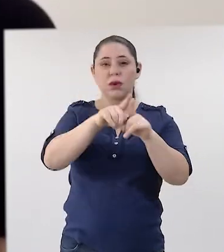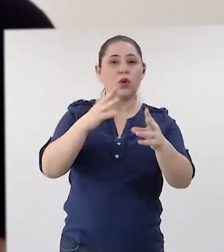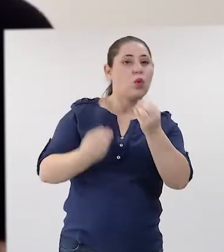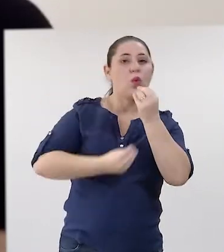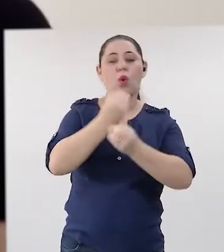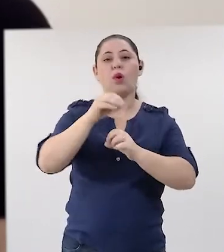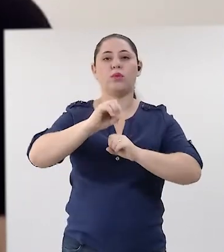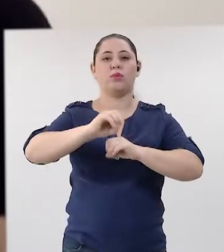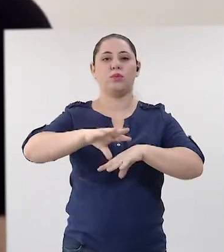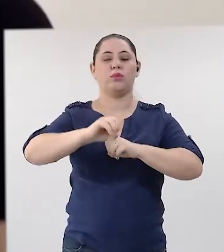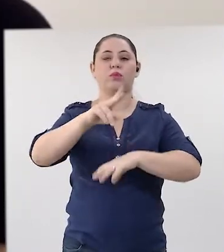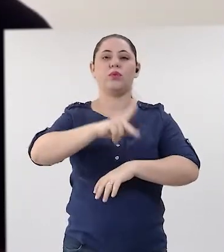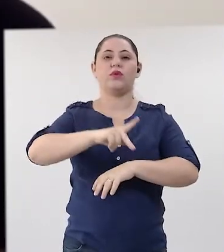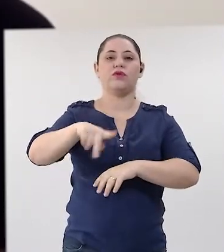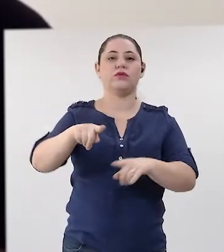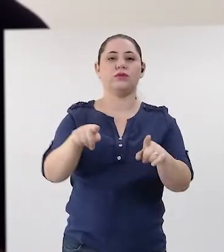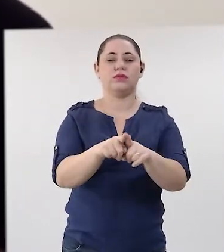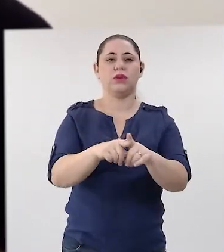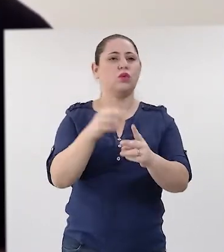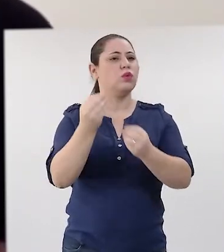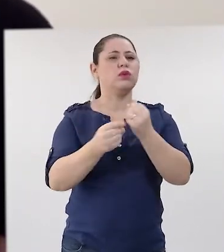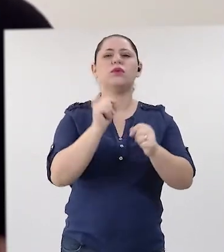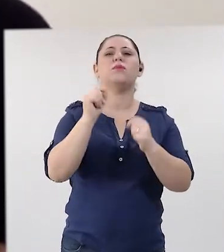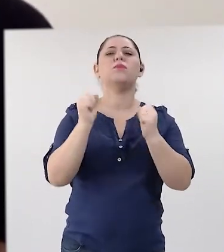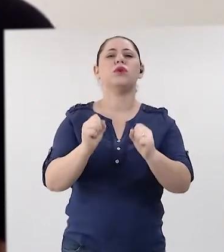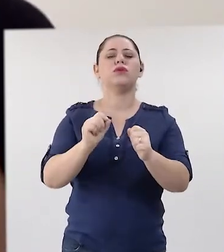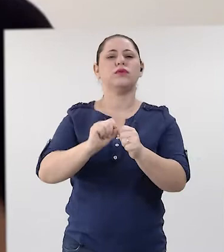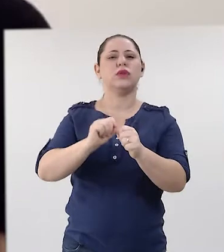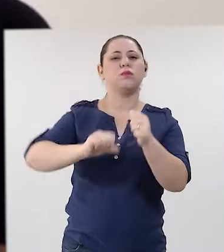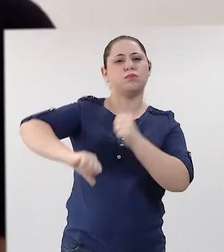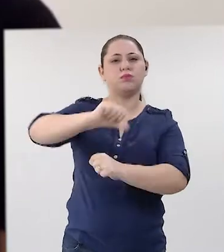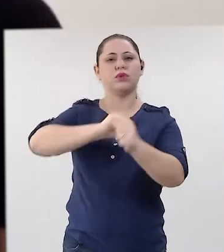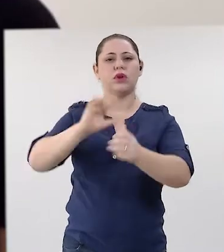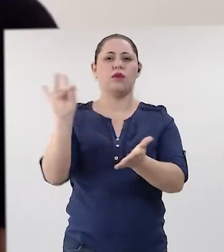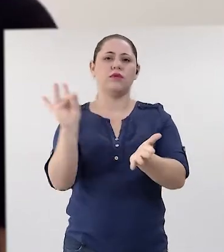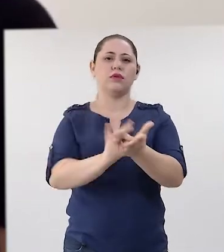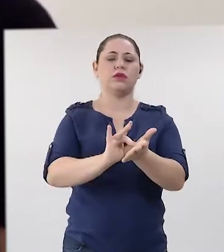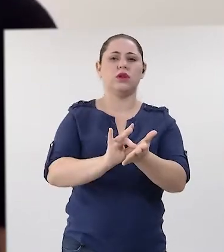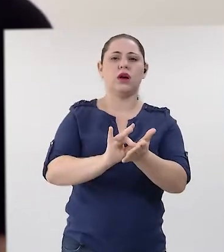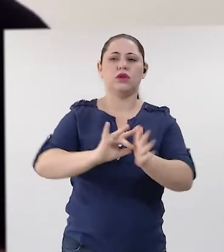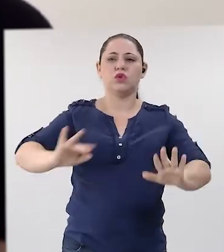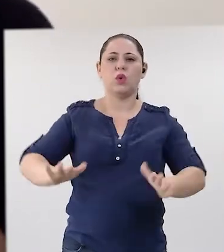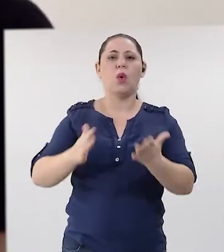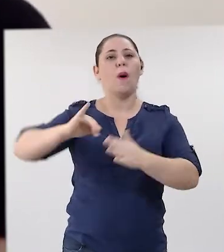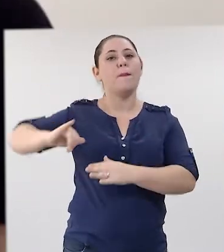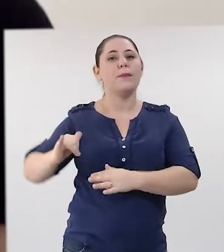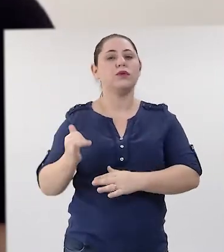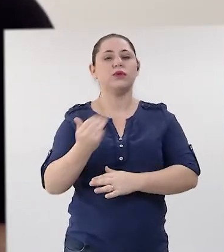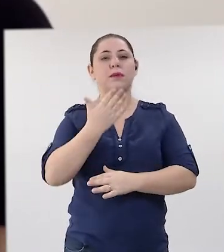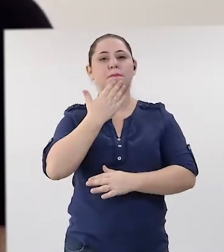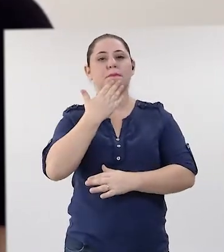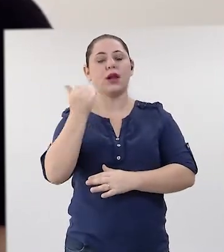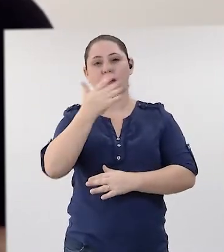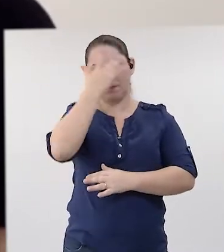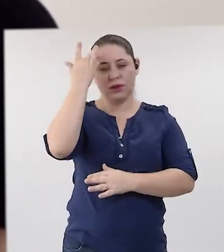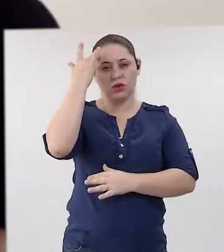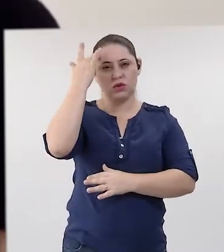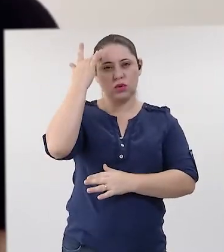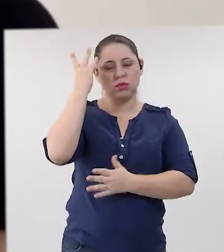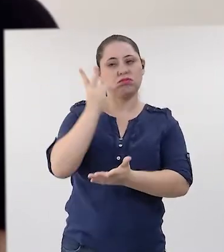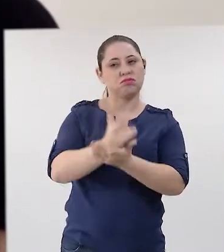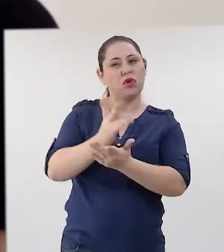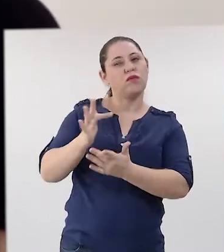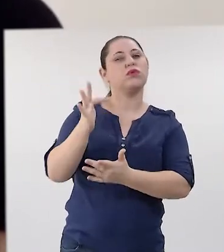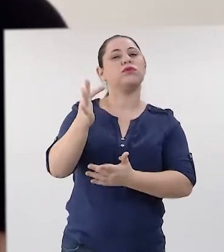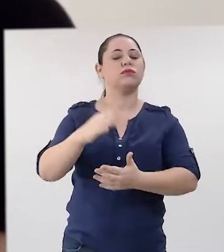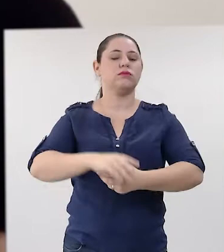em aprender, eles pensam como educadores. O que eu posso fazer para mudar essa realidade e dar melhores oportunidades para as